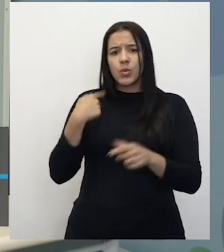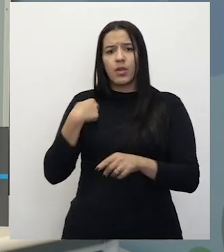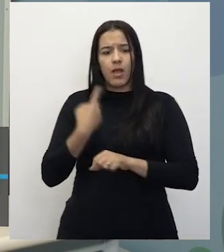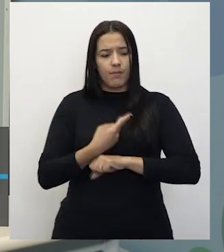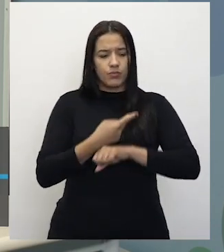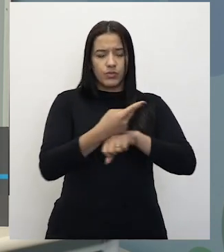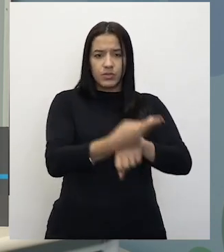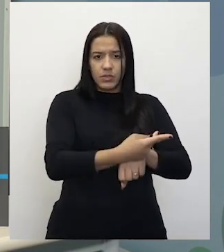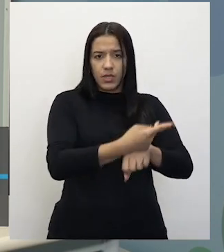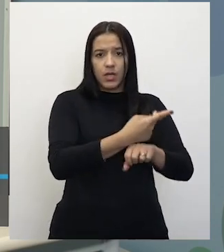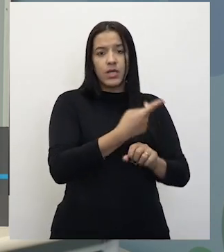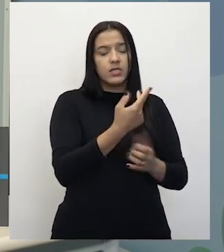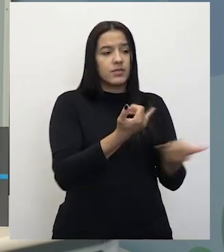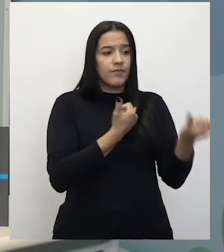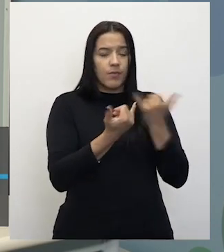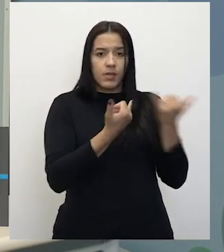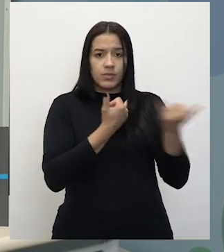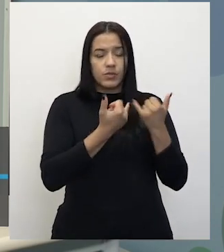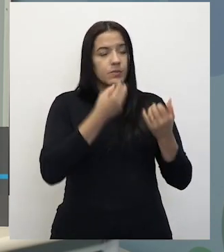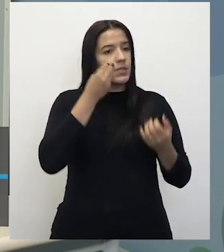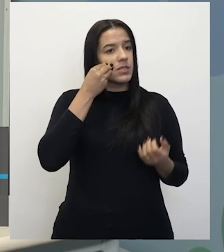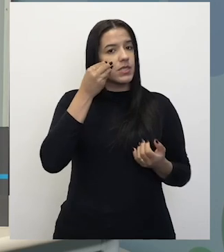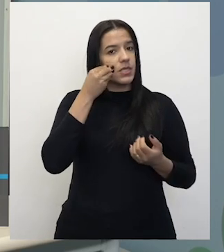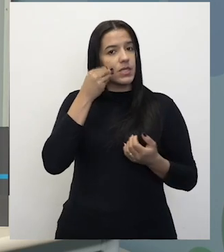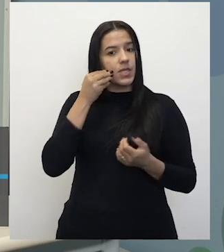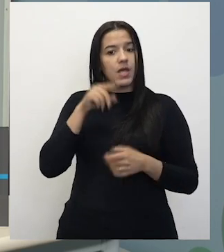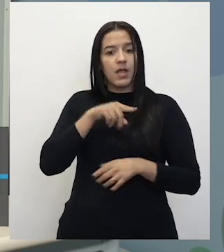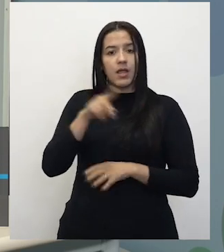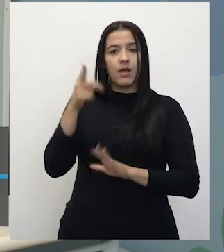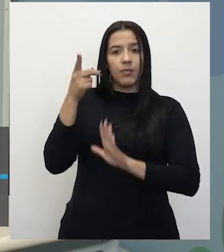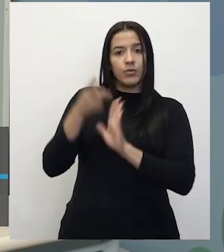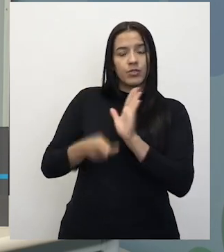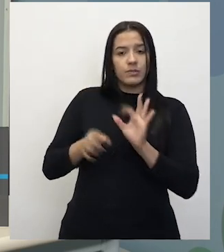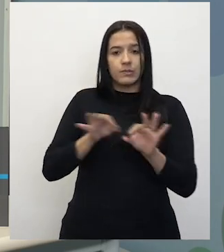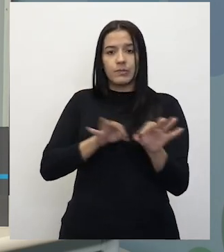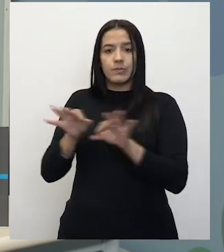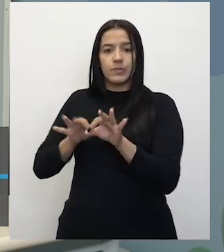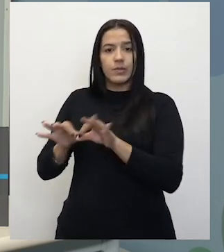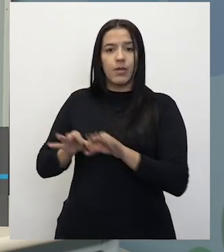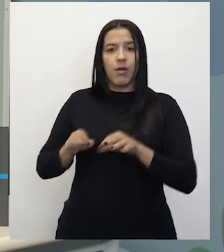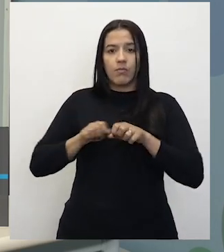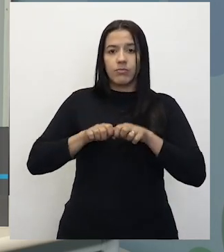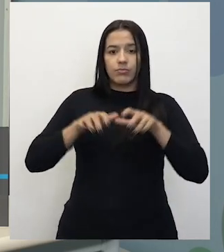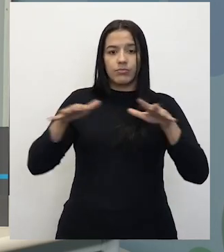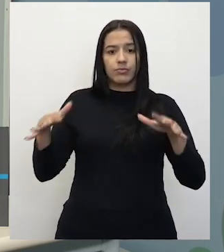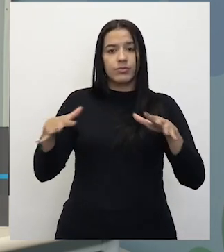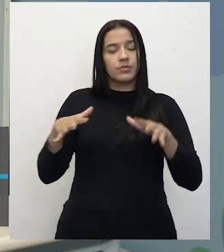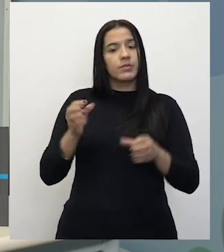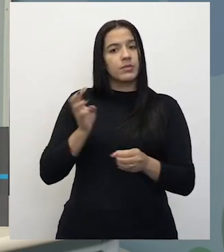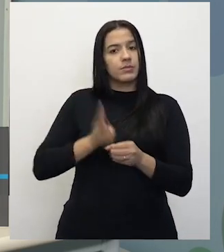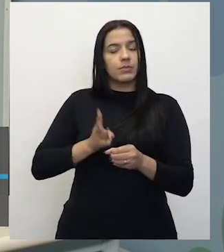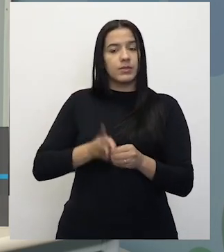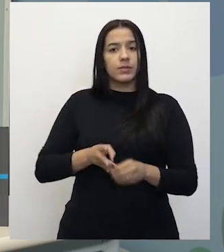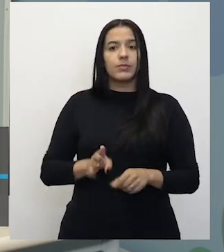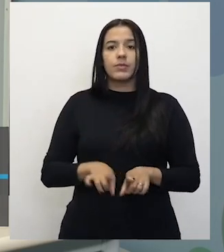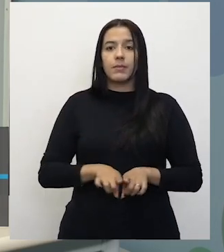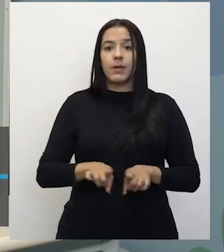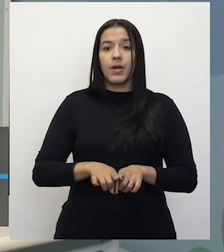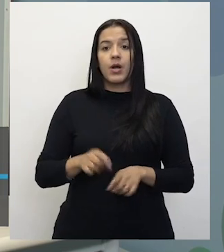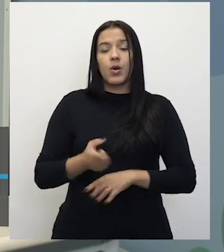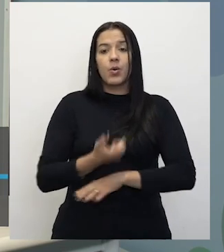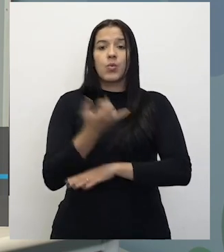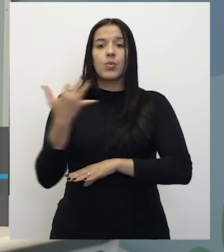essas informações, tentando aí extrair o máximo de um plano de expansão do seu município. Então, quantas ruas